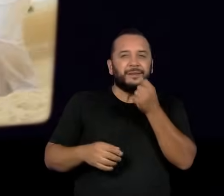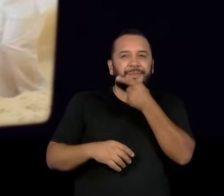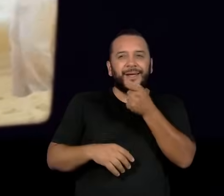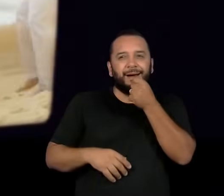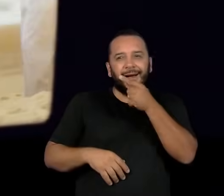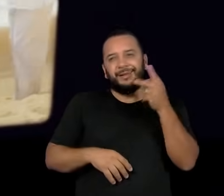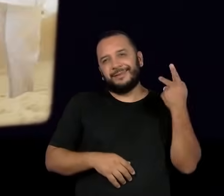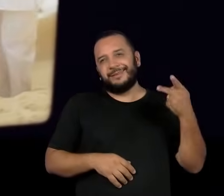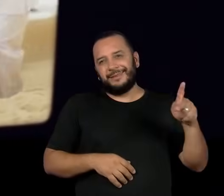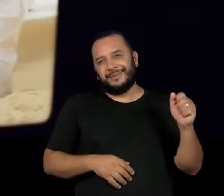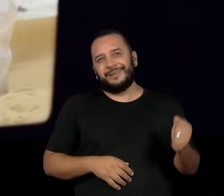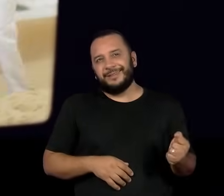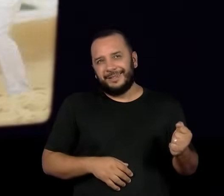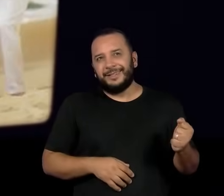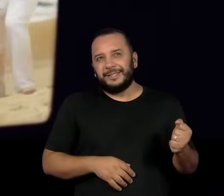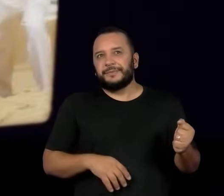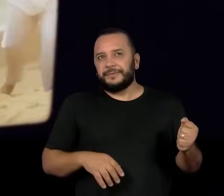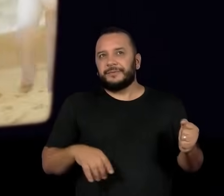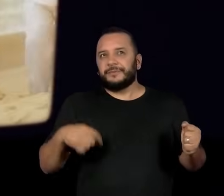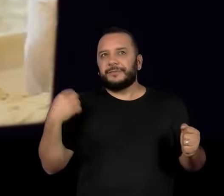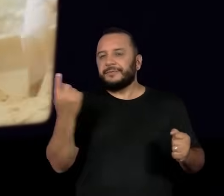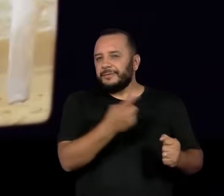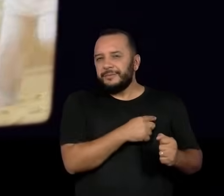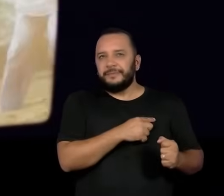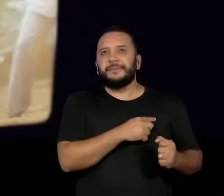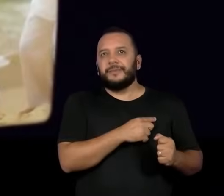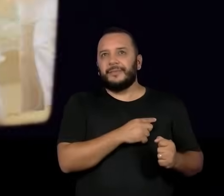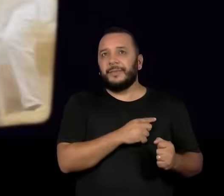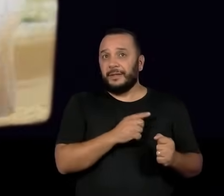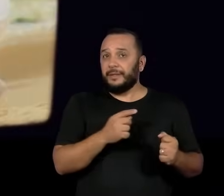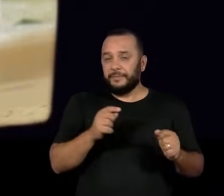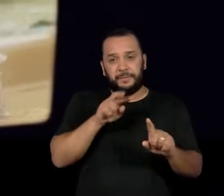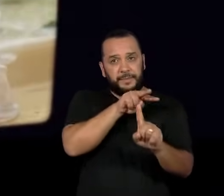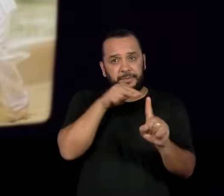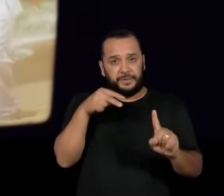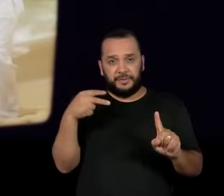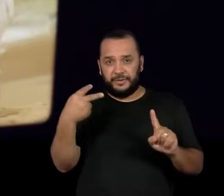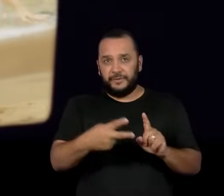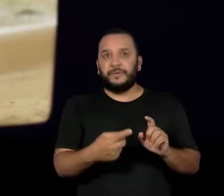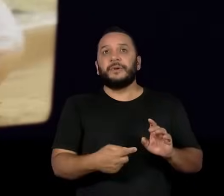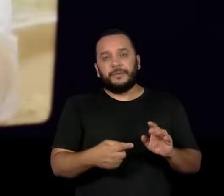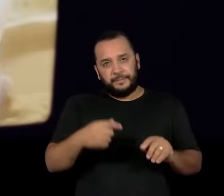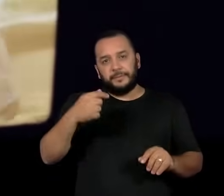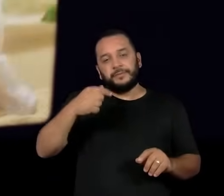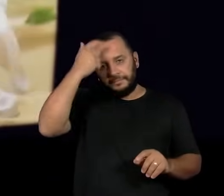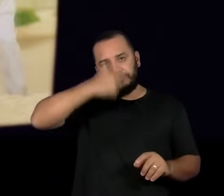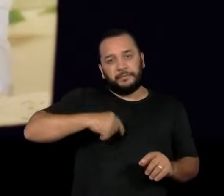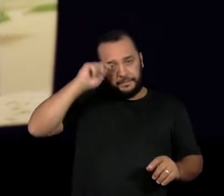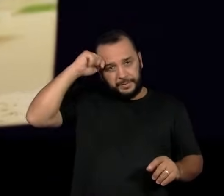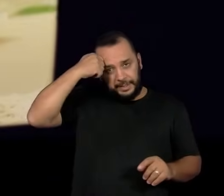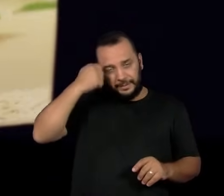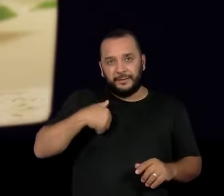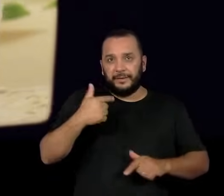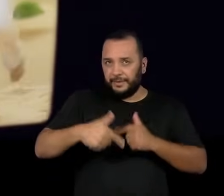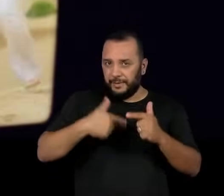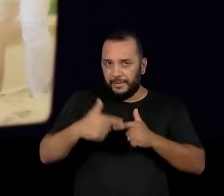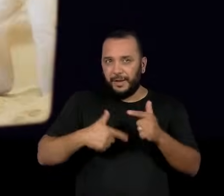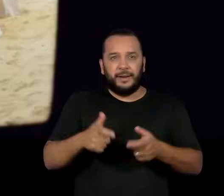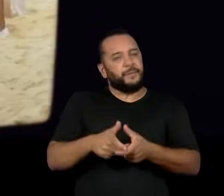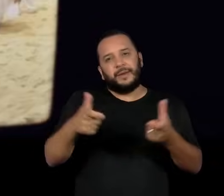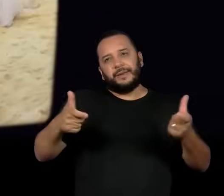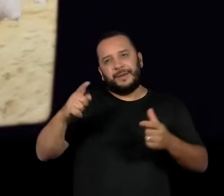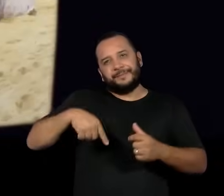piadas que tinham ali, a gente fez questão, do nosso ponto de vista, preto, de condução desse trabalho, majoritariamente